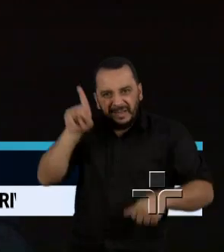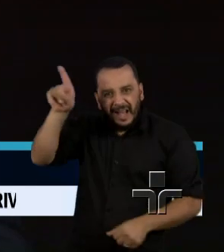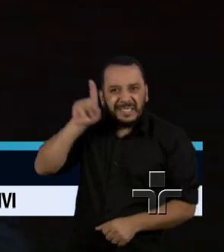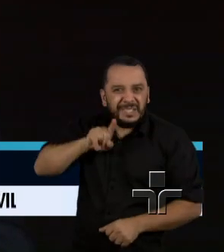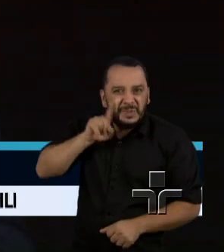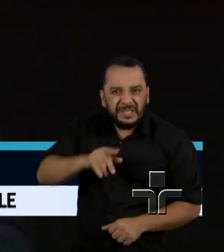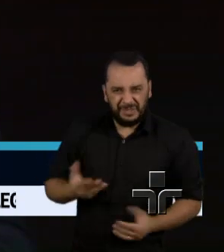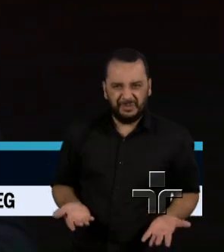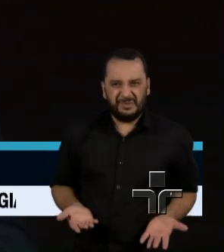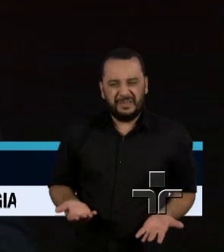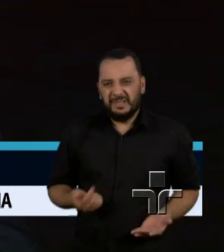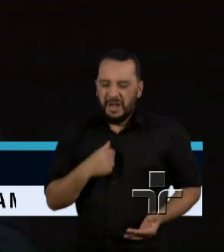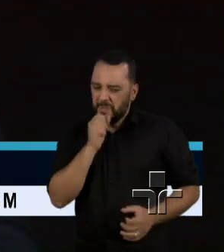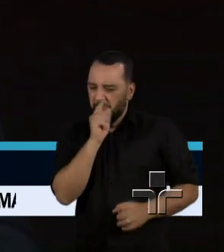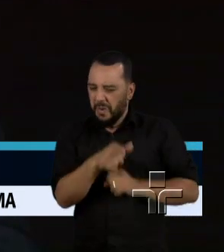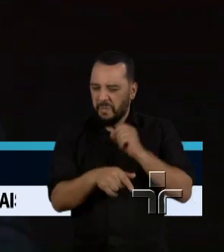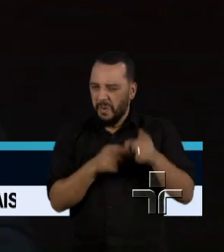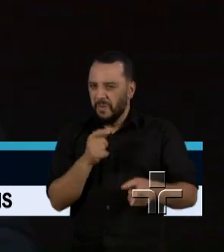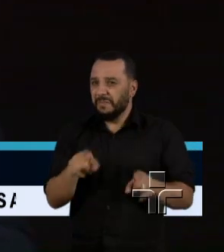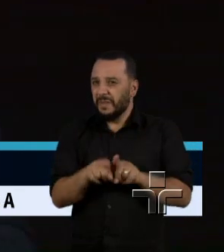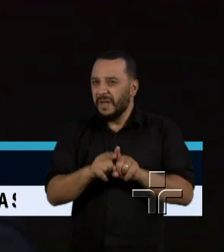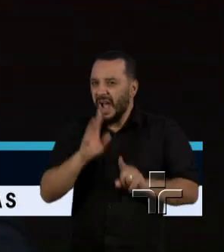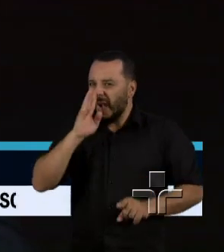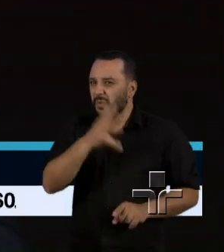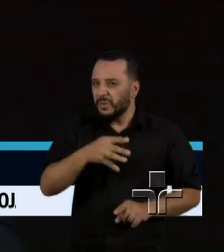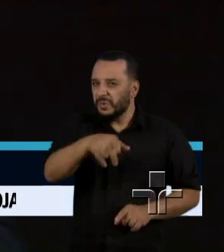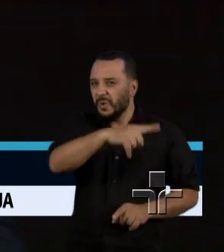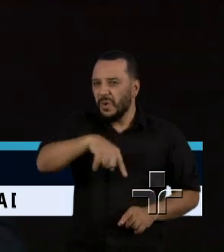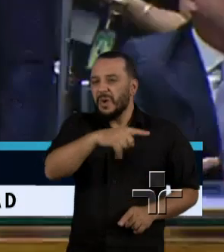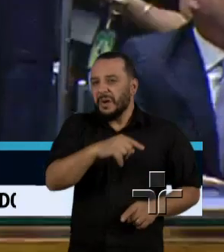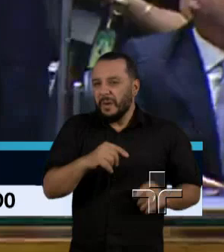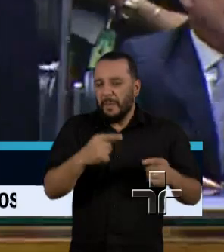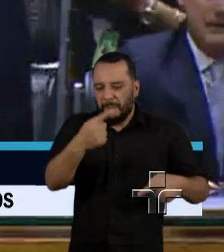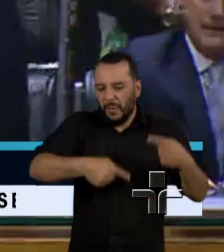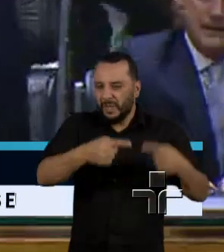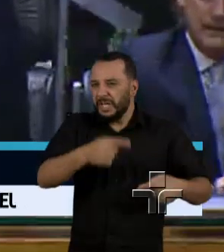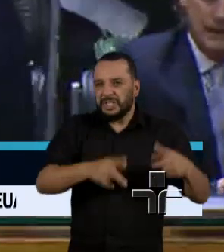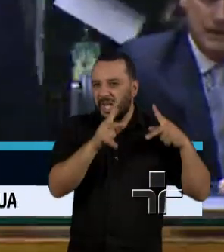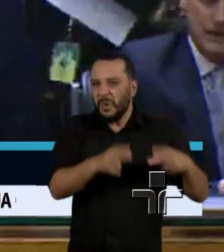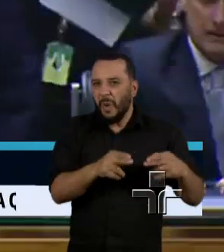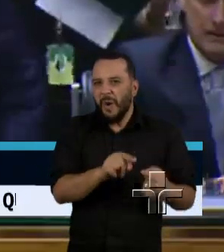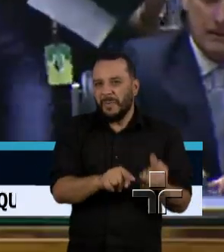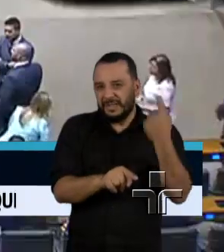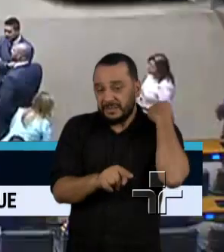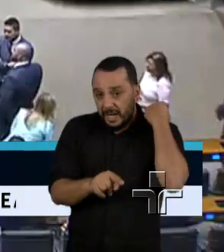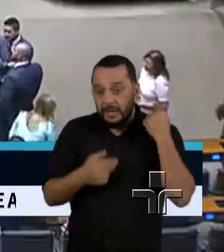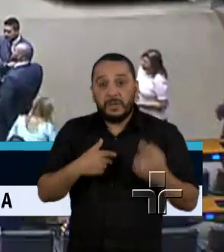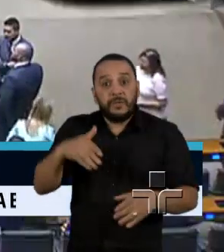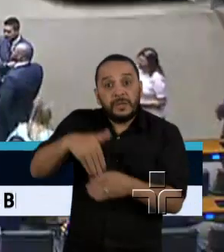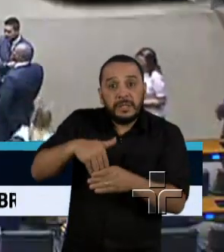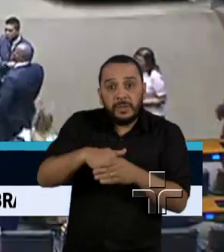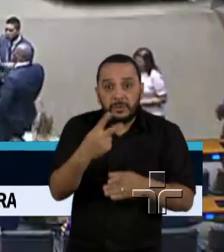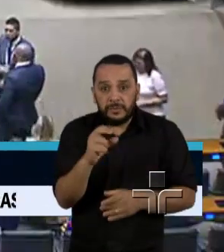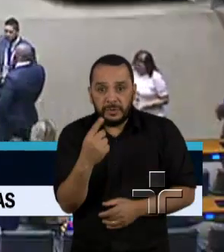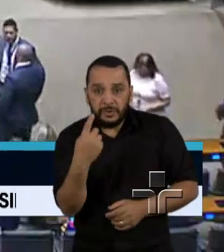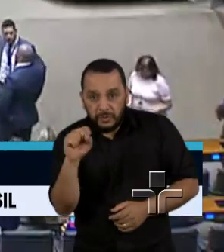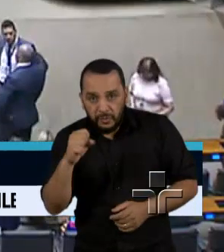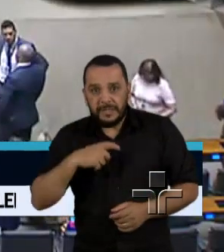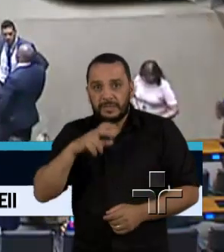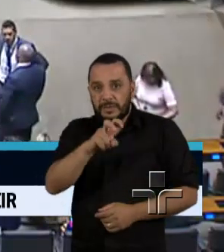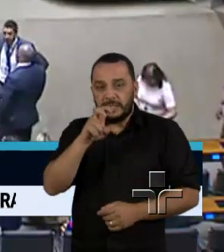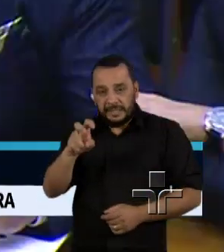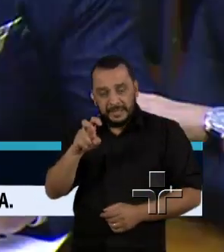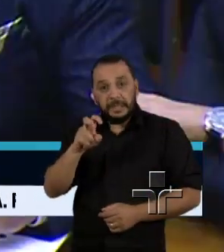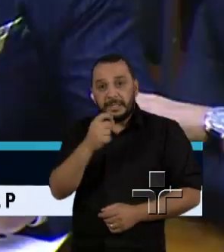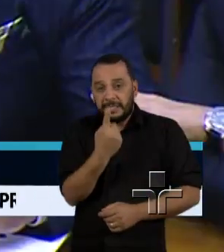Estados Unidos e acusou o governo de fazer a velha política. Eleito em 2018 com mais de 155 mil